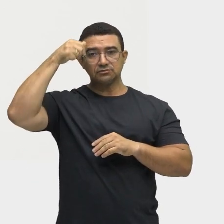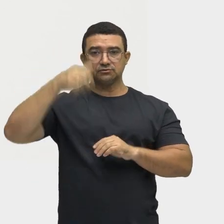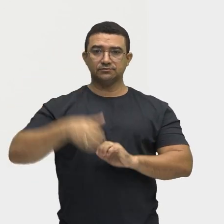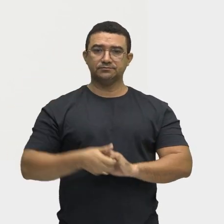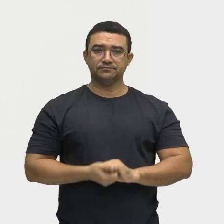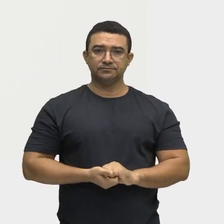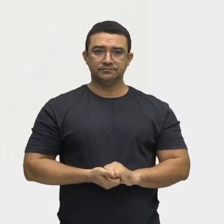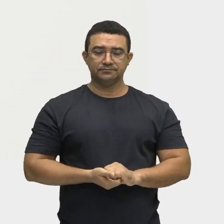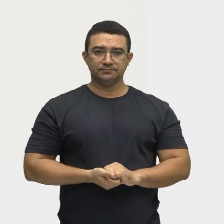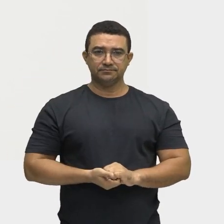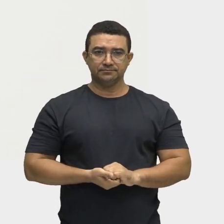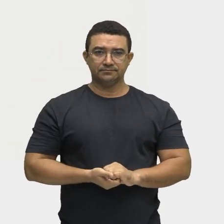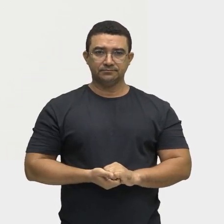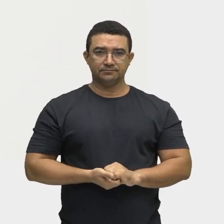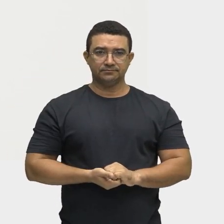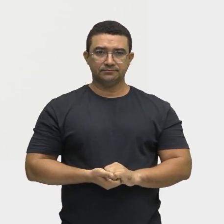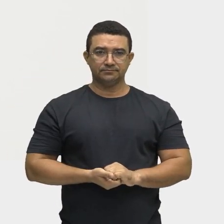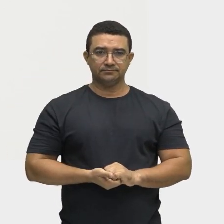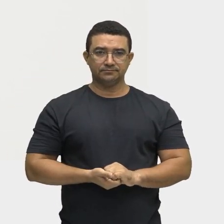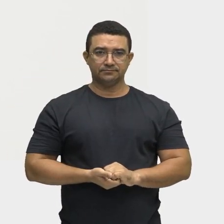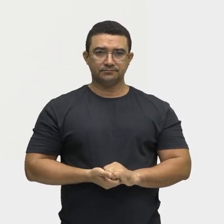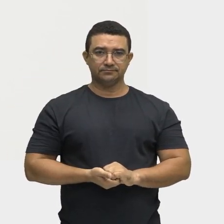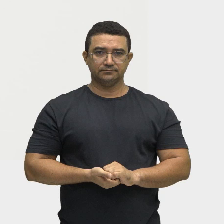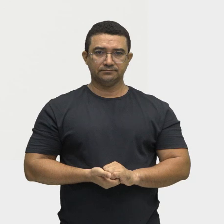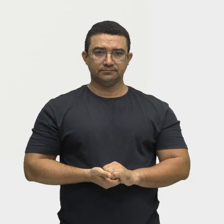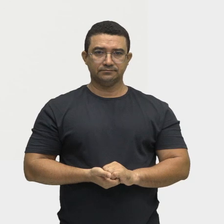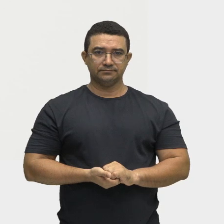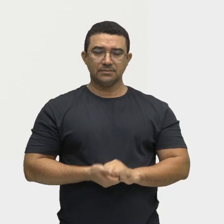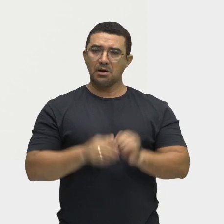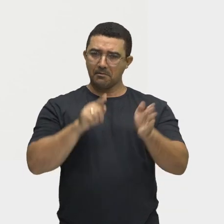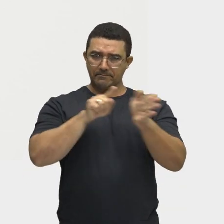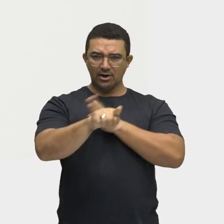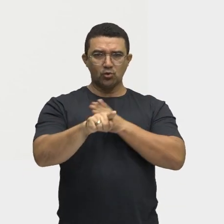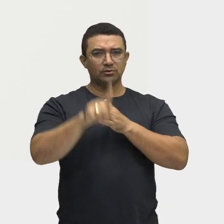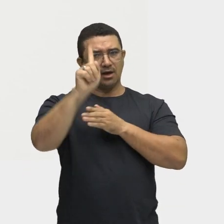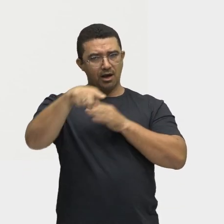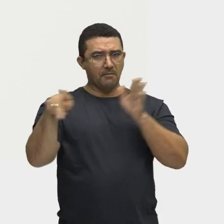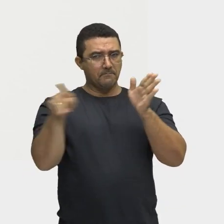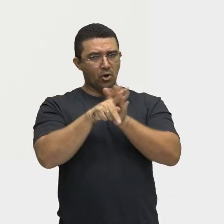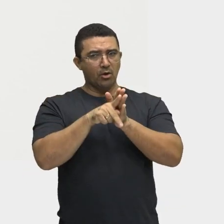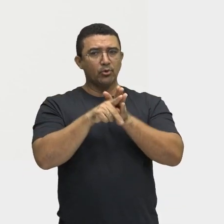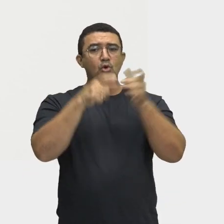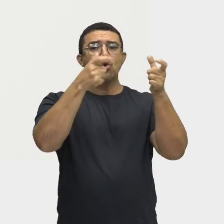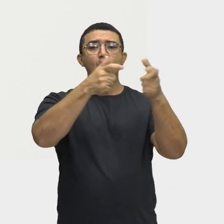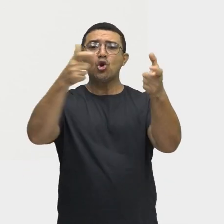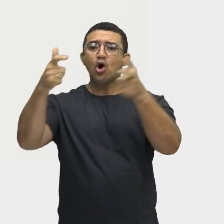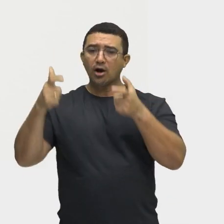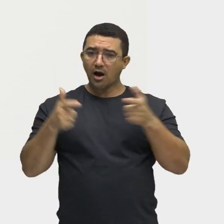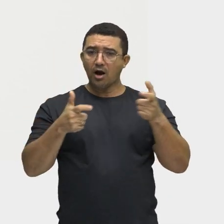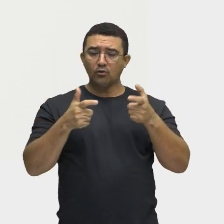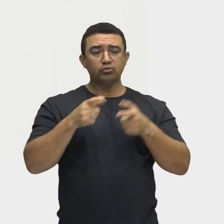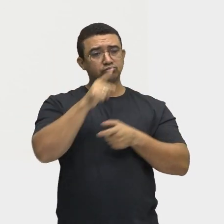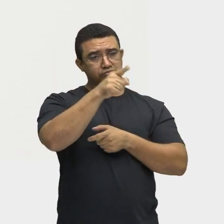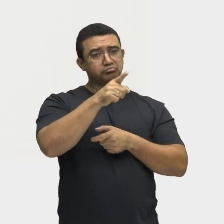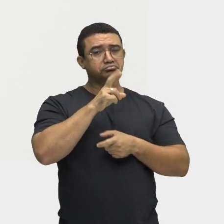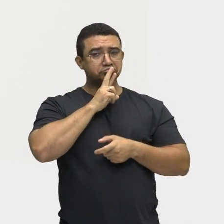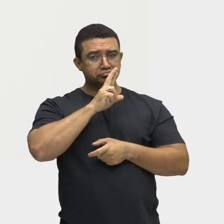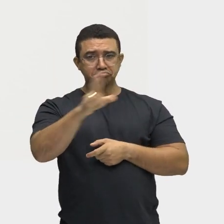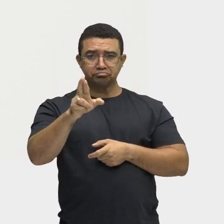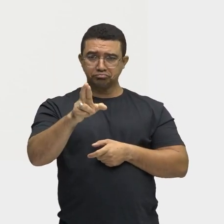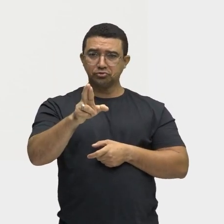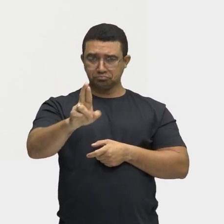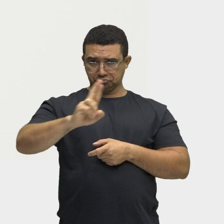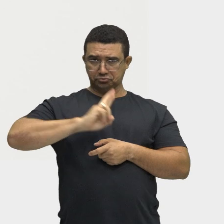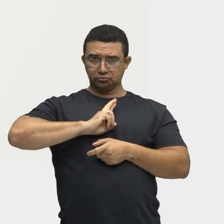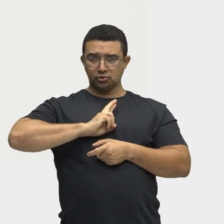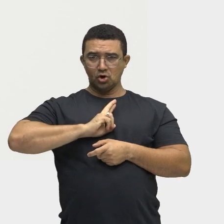Onde? In Manaus. Então, a pergunta foi feita específica para o local, né? Ele respondeu o local onde ele vive ou mora, que é